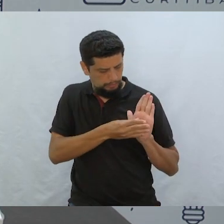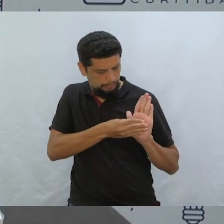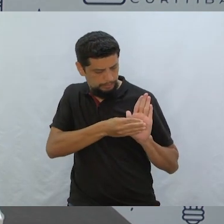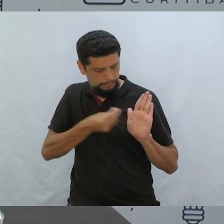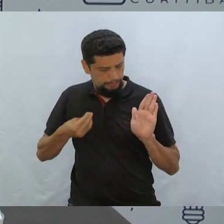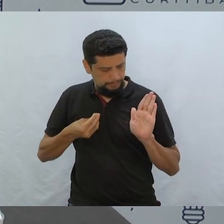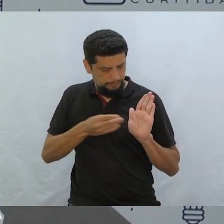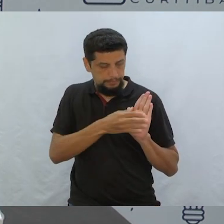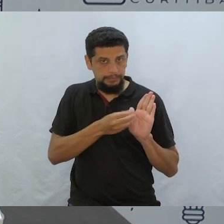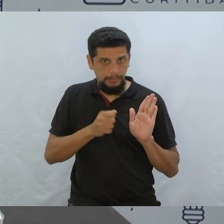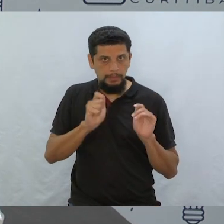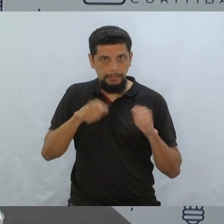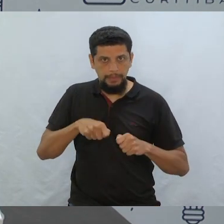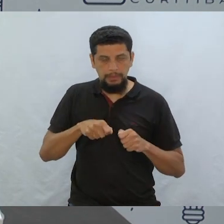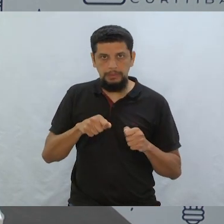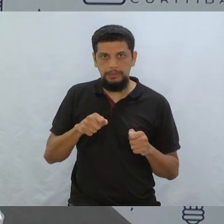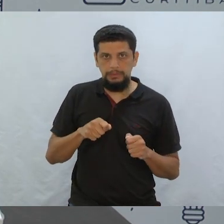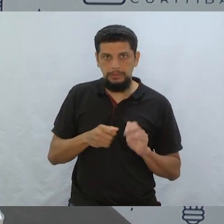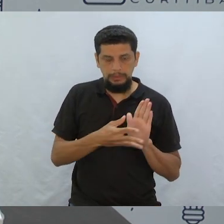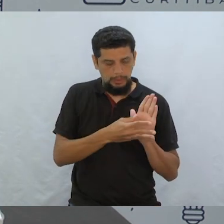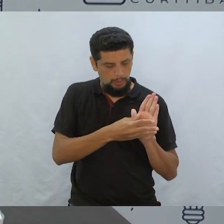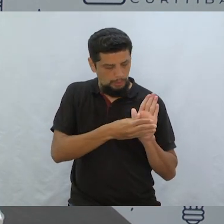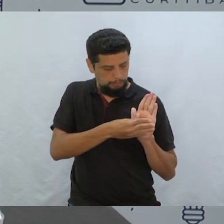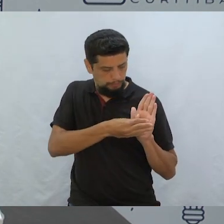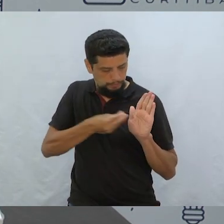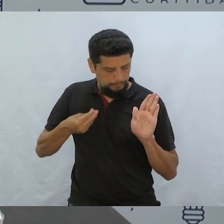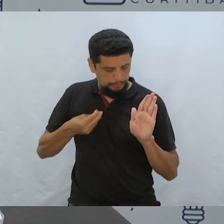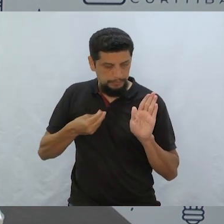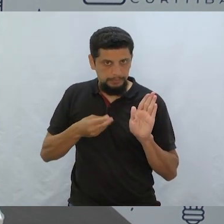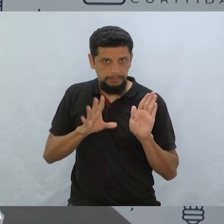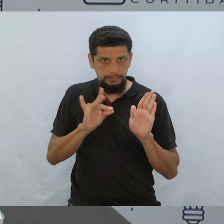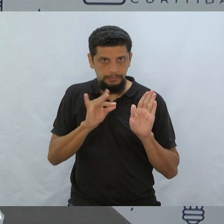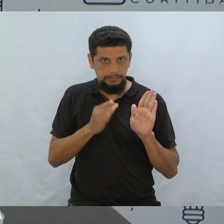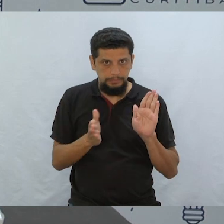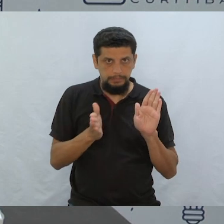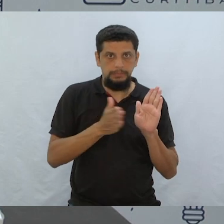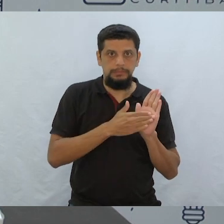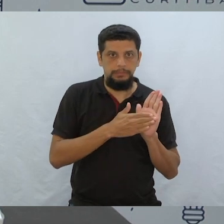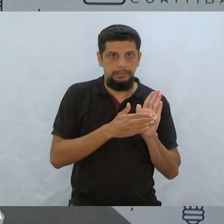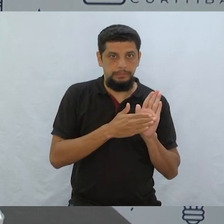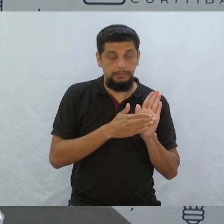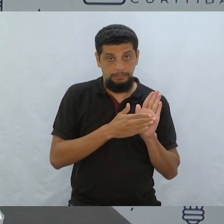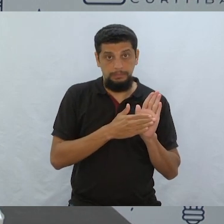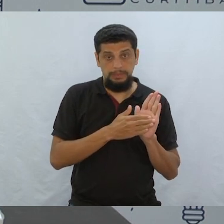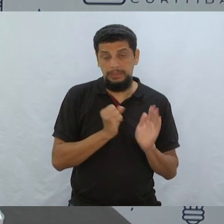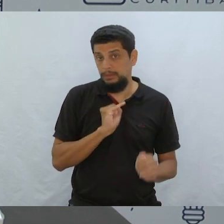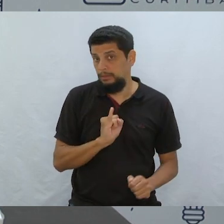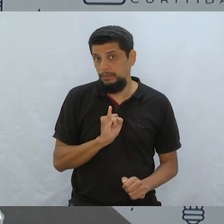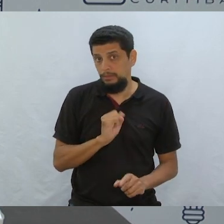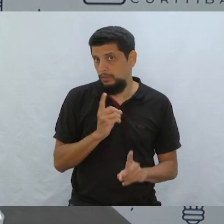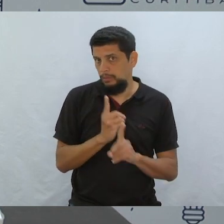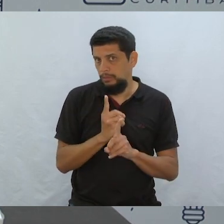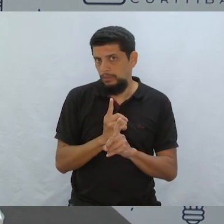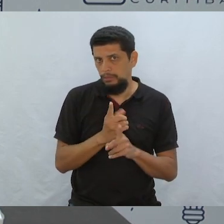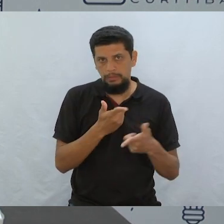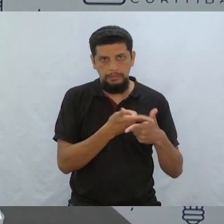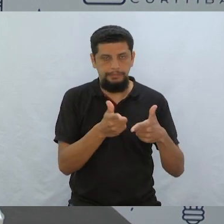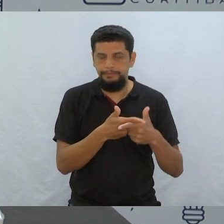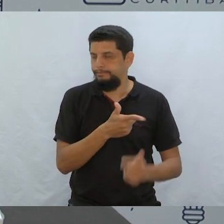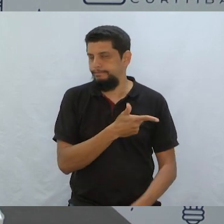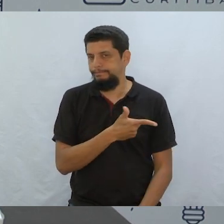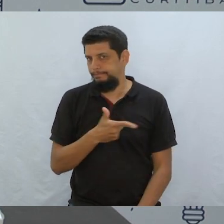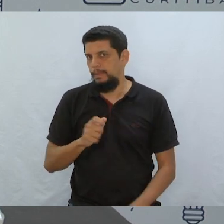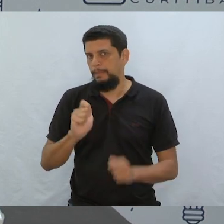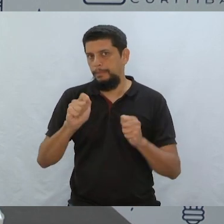papel coladinho ali. Então, vocês podem também retirar o rótulo e colar, né? Se não encontrar, não tem